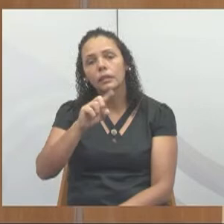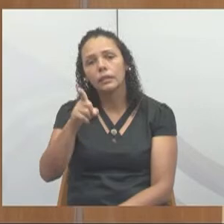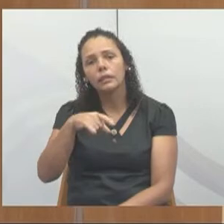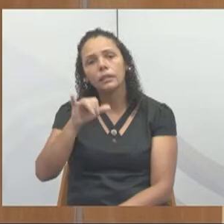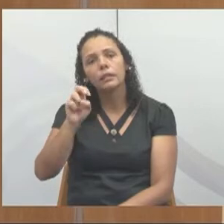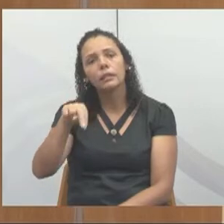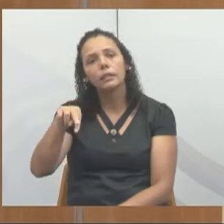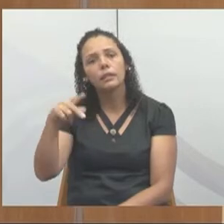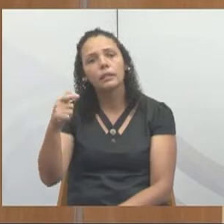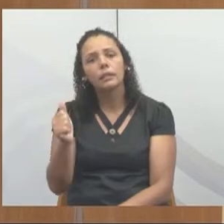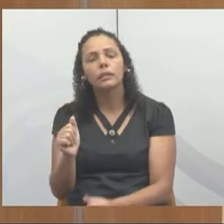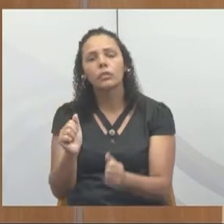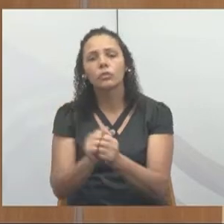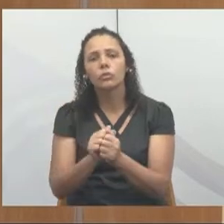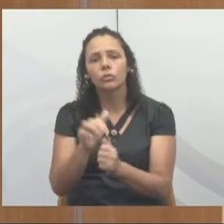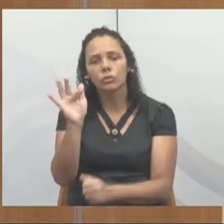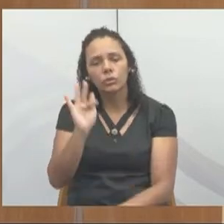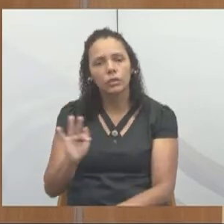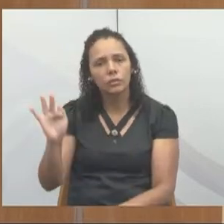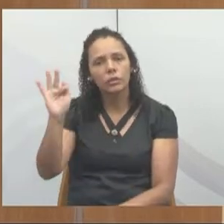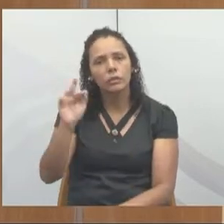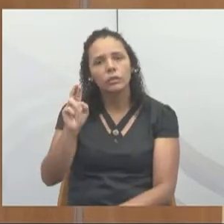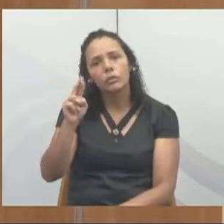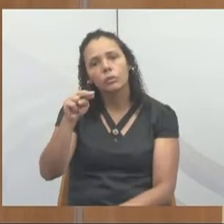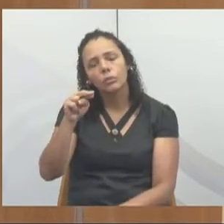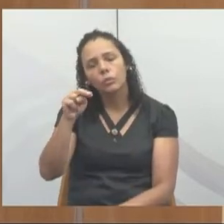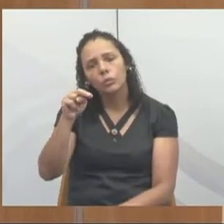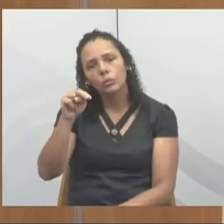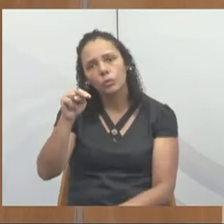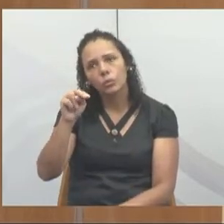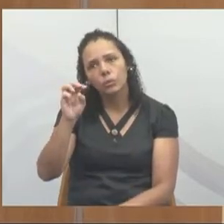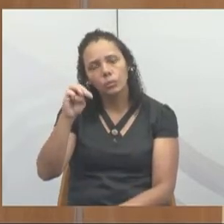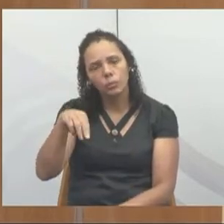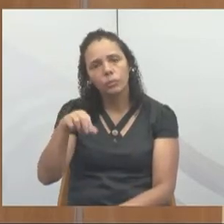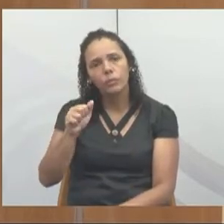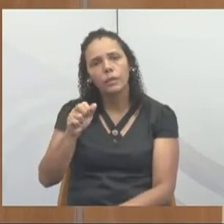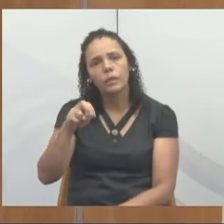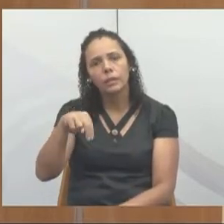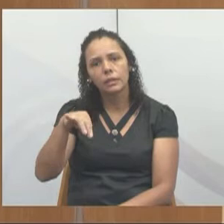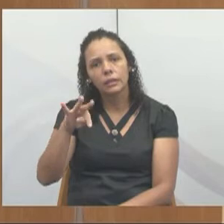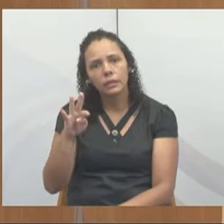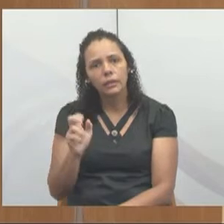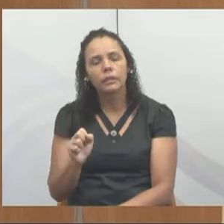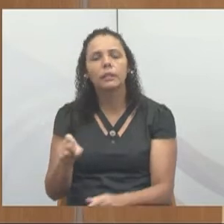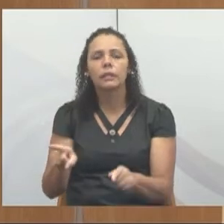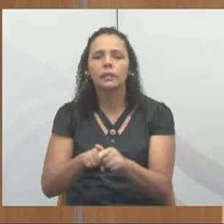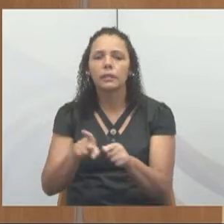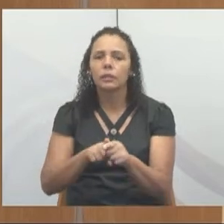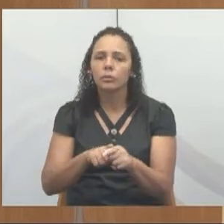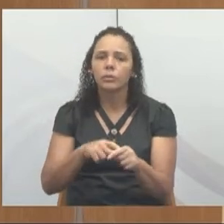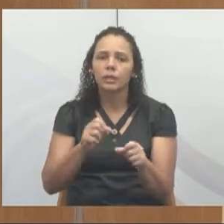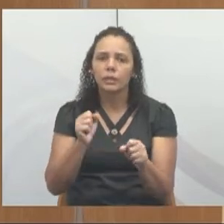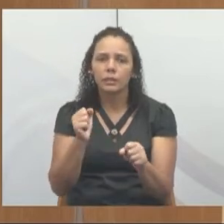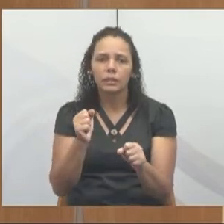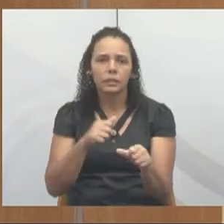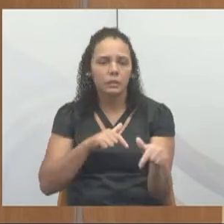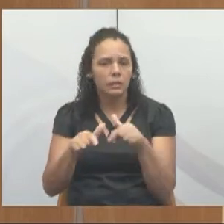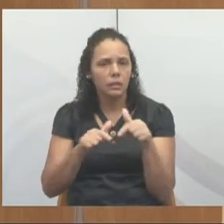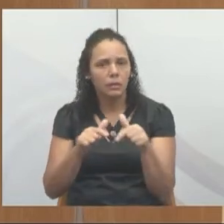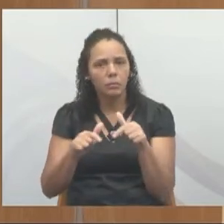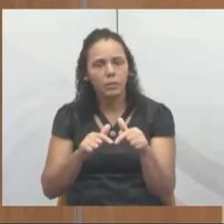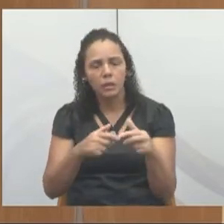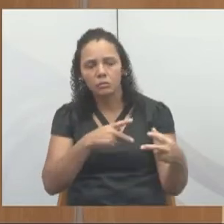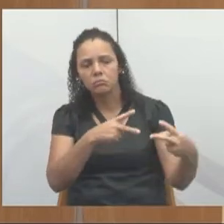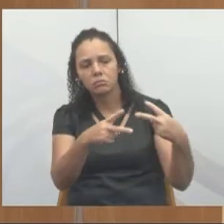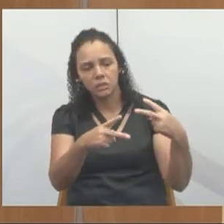ligada à Faculdade Humanitas de São José dos Campos, e também já presta serviços em algumas unidades de saúde em